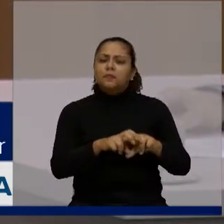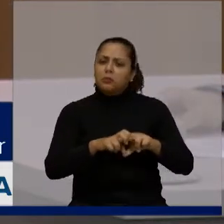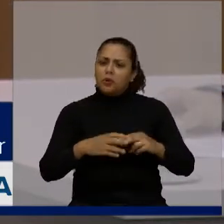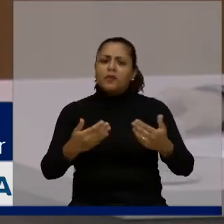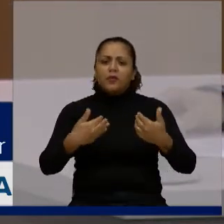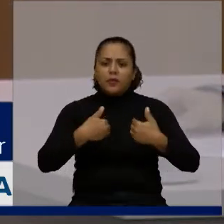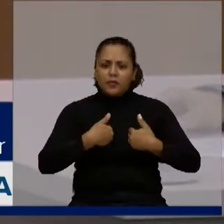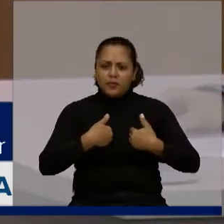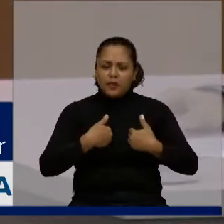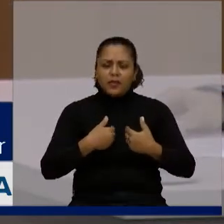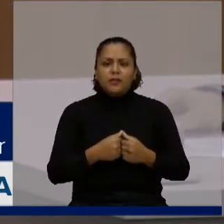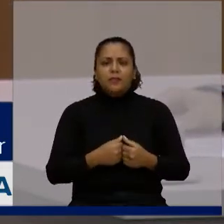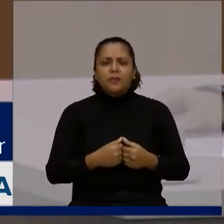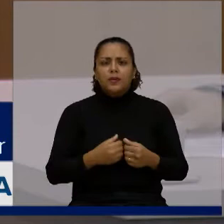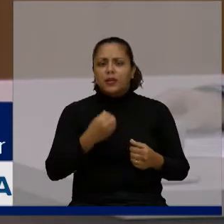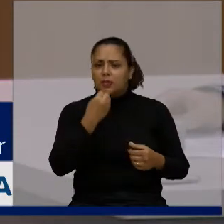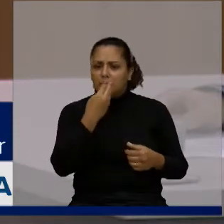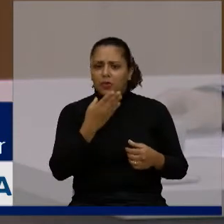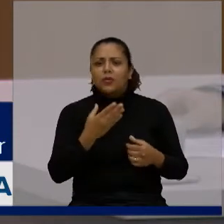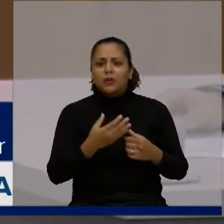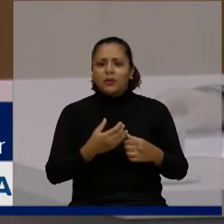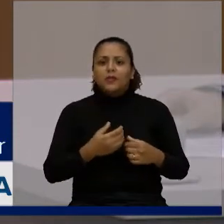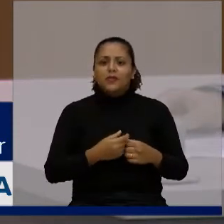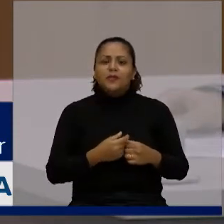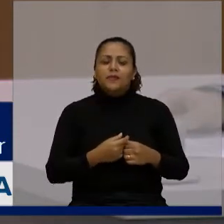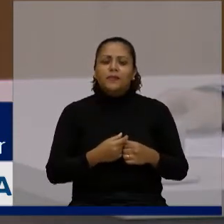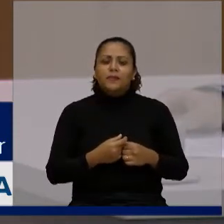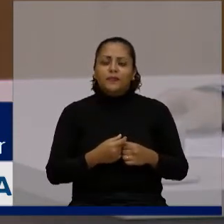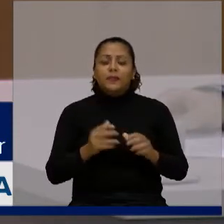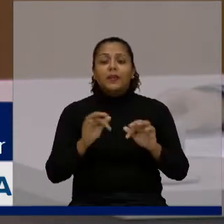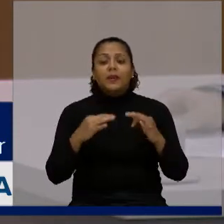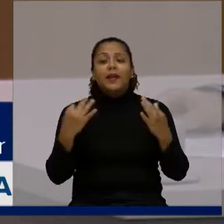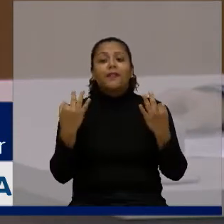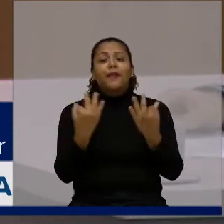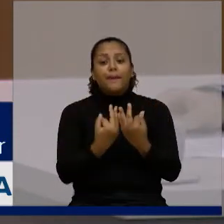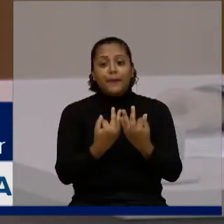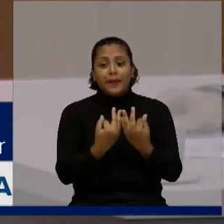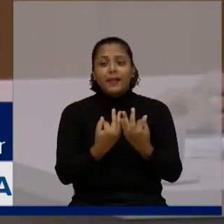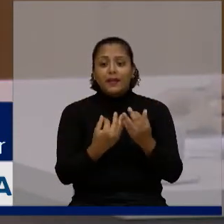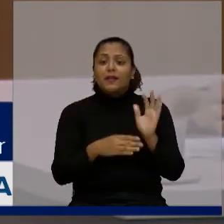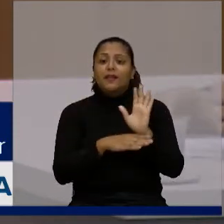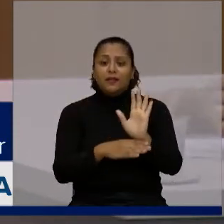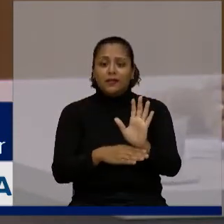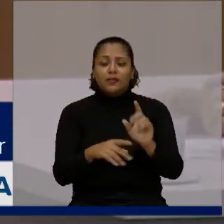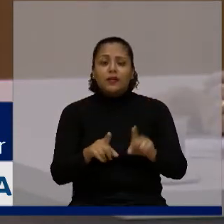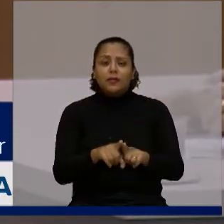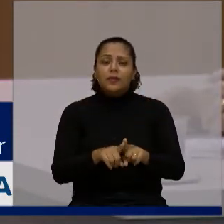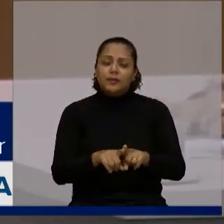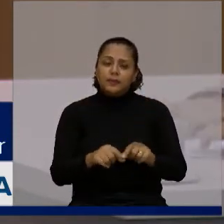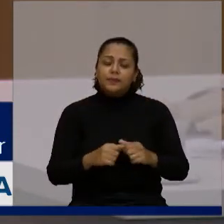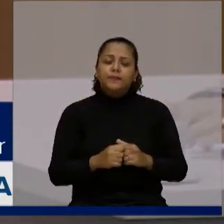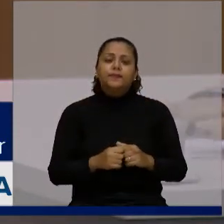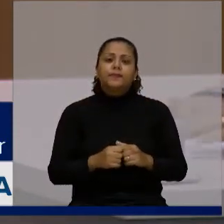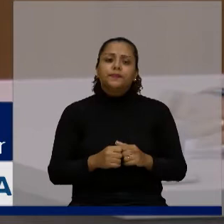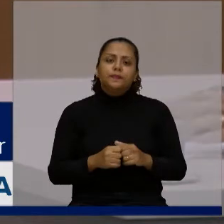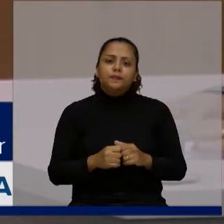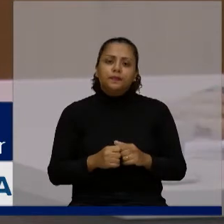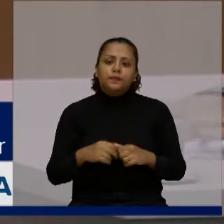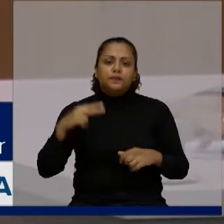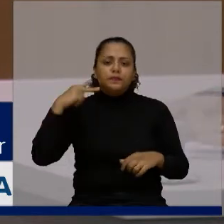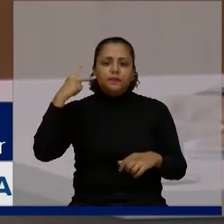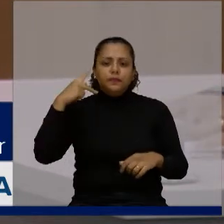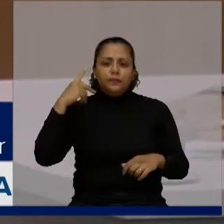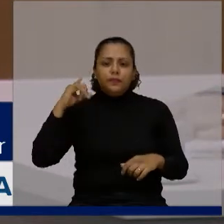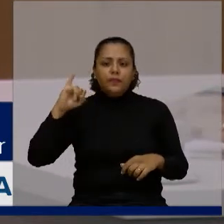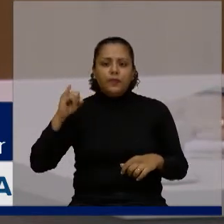essa pessoa, ela é muito importante. E a família, né? E até o vereador Júnior da Farmácia está